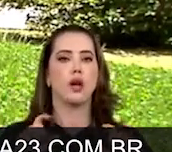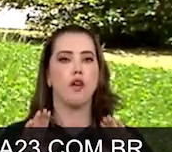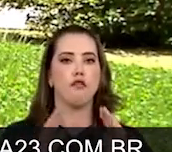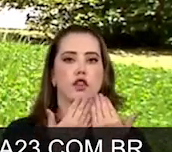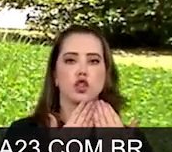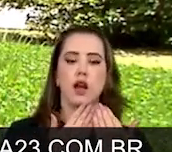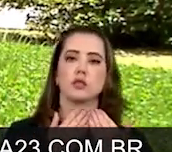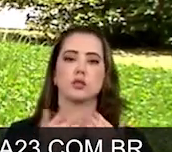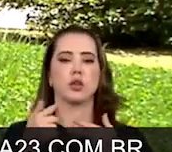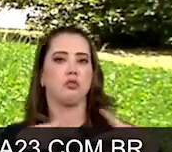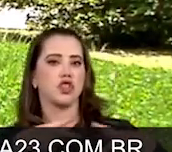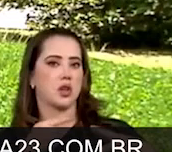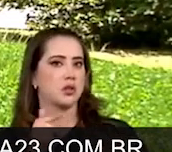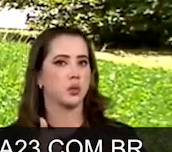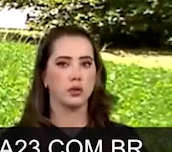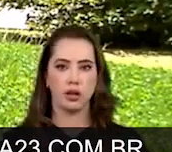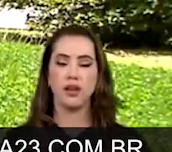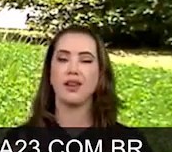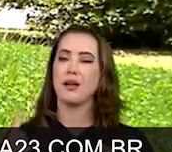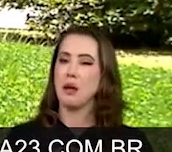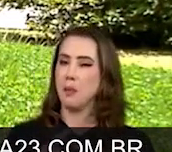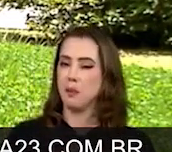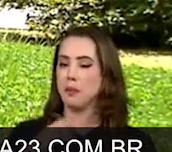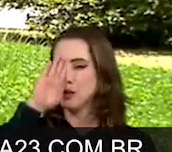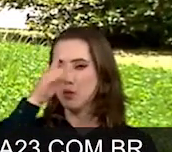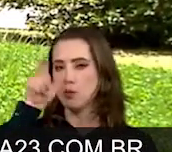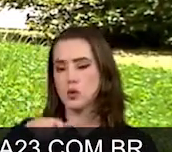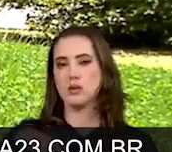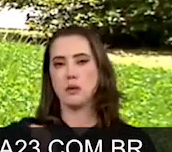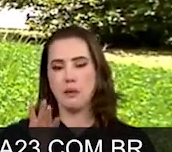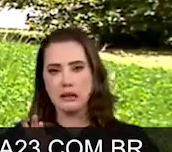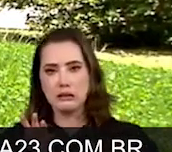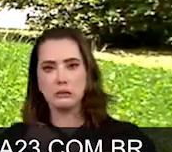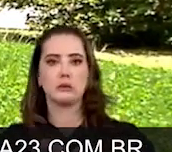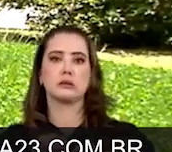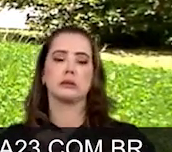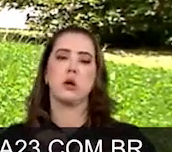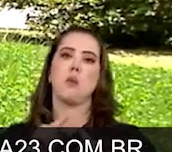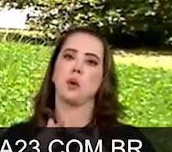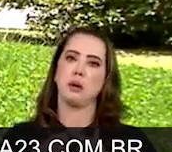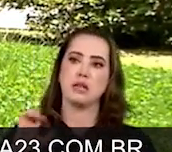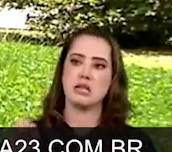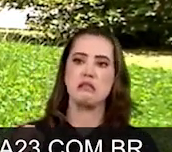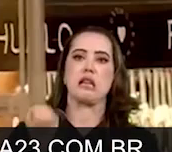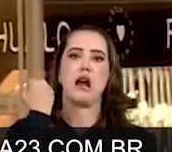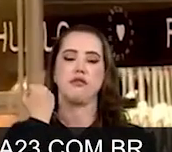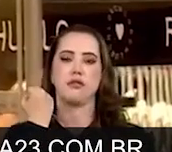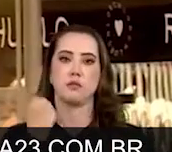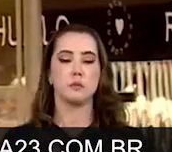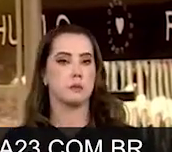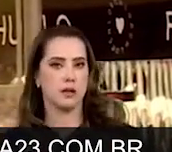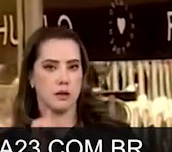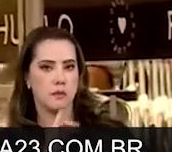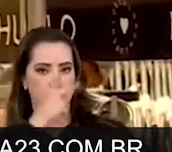em aglomerações, principalmente para pessoas que têm o maior risco de desenvolver casos graves da doença,